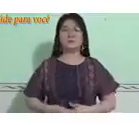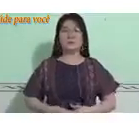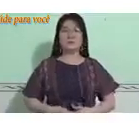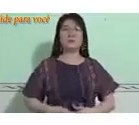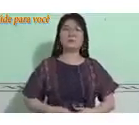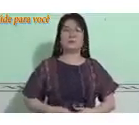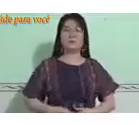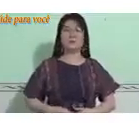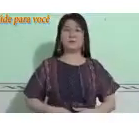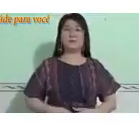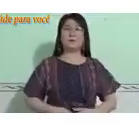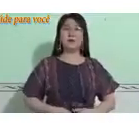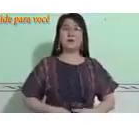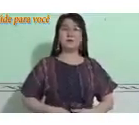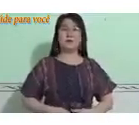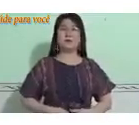IMPORTANTQUASOLUC cedilha ATIL